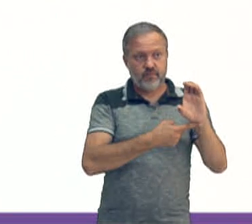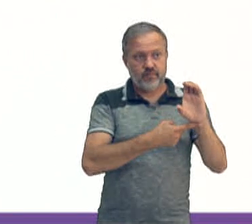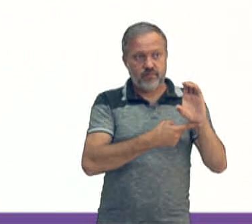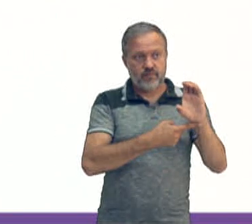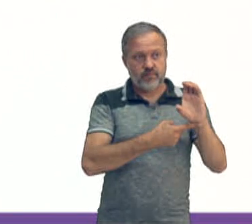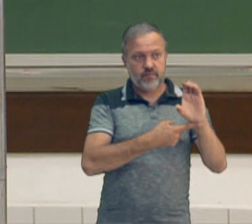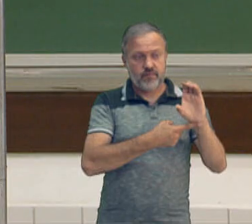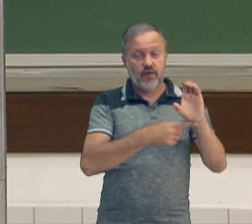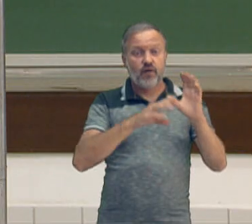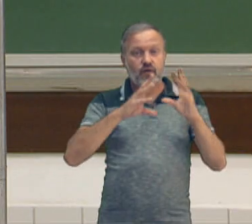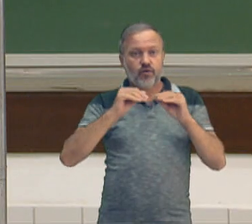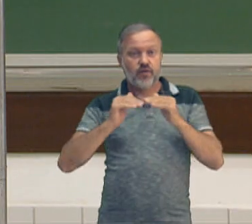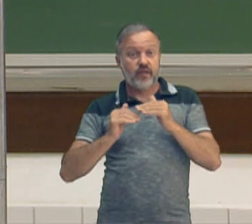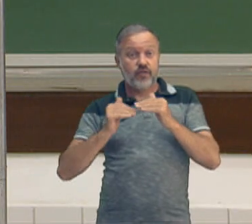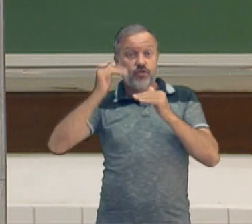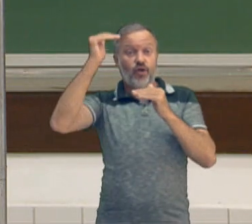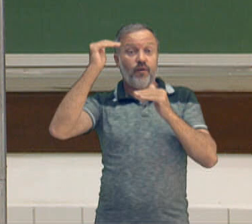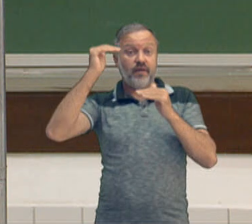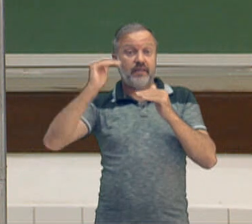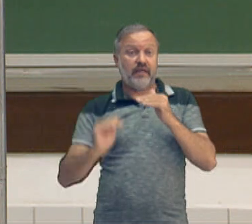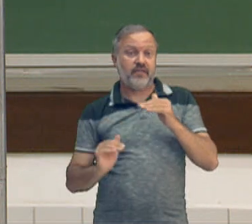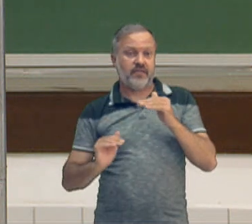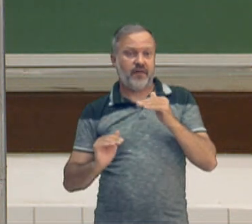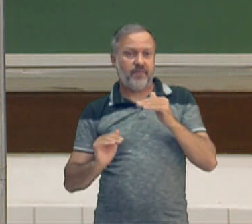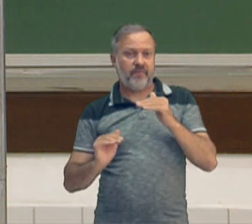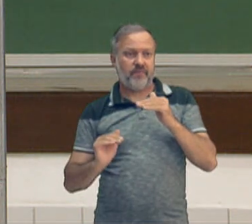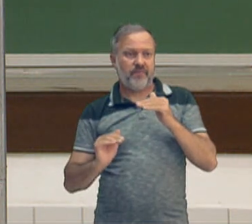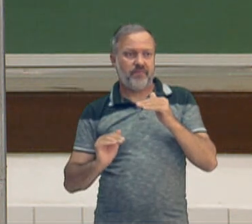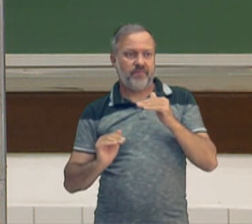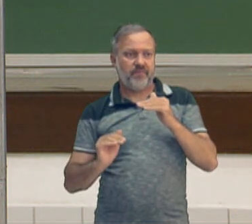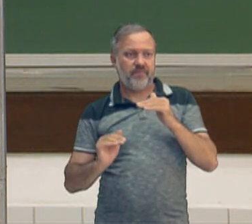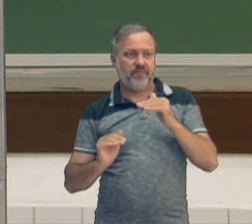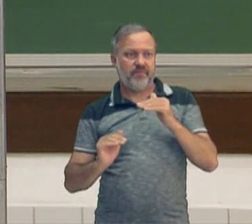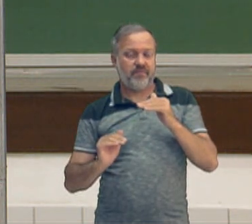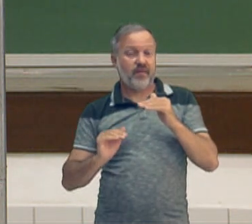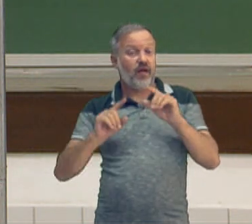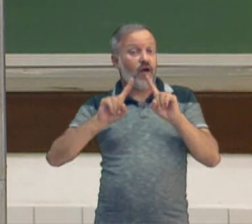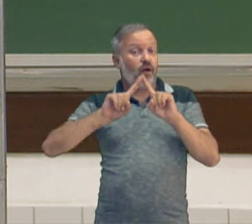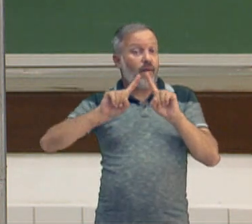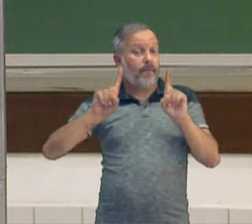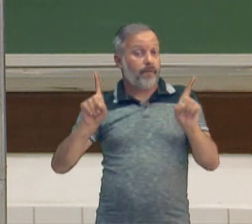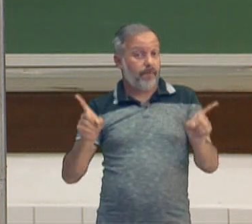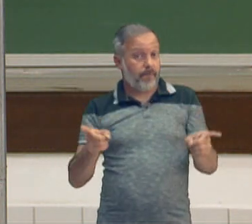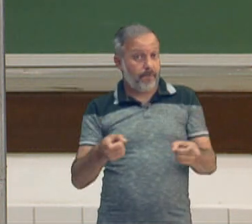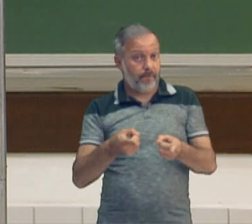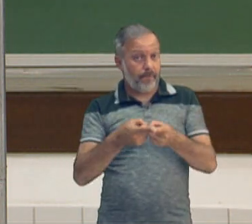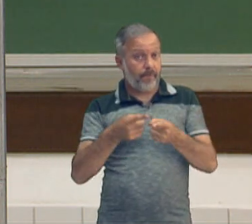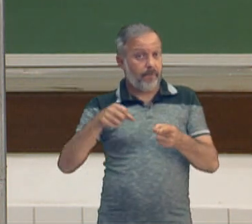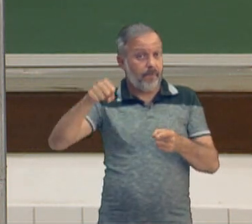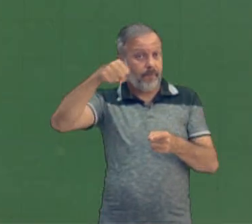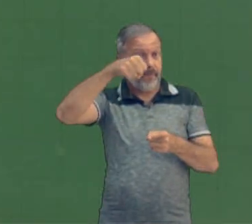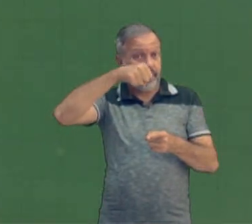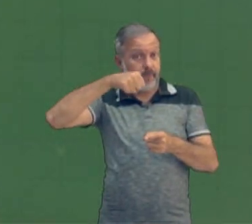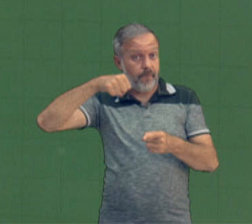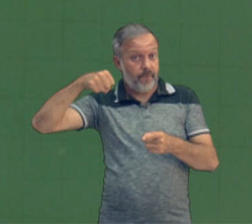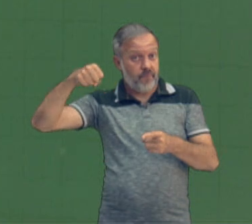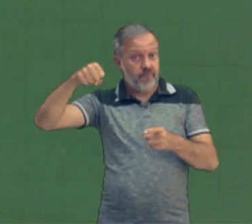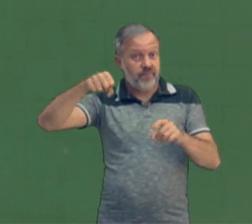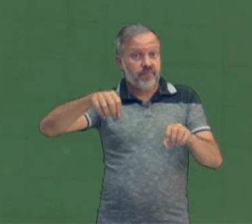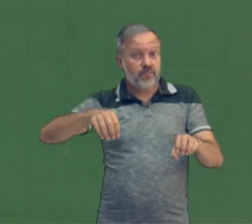que sobe, desce. Muito bem, vamos lá. A mandala, então retomando aqui, a mandala